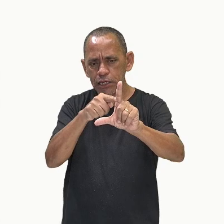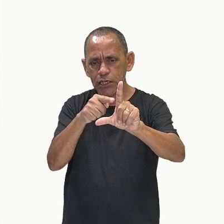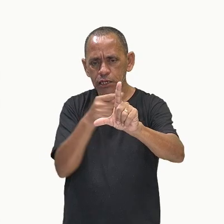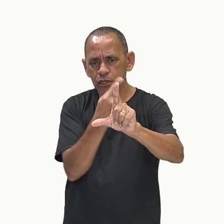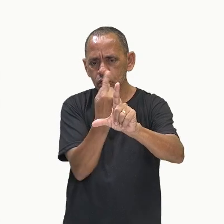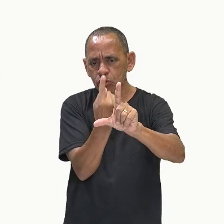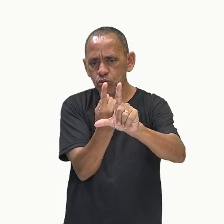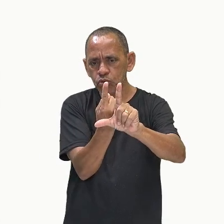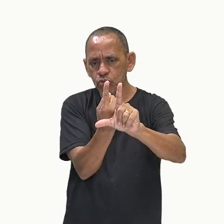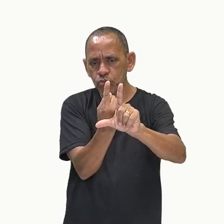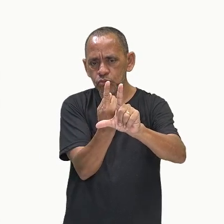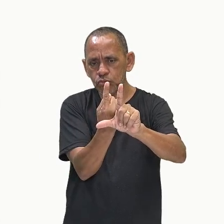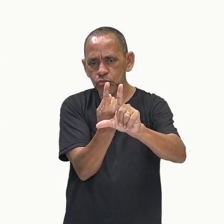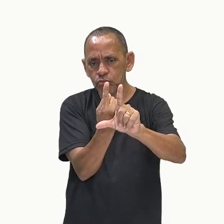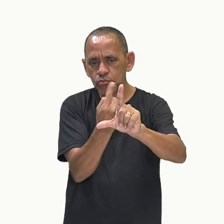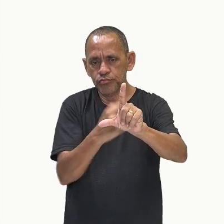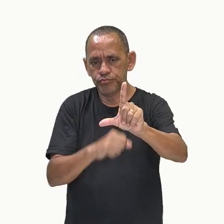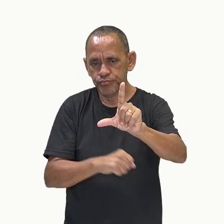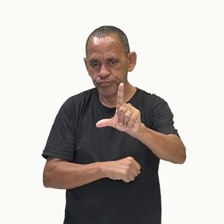E